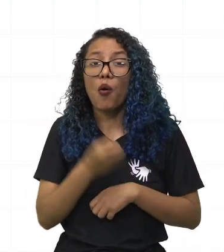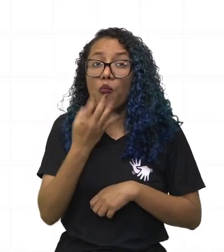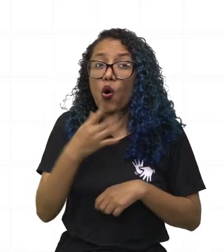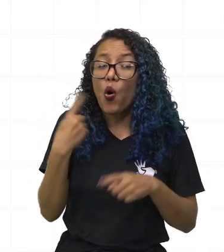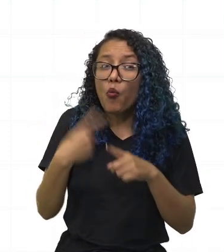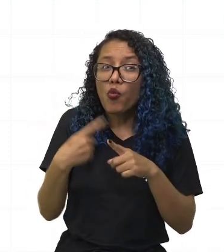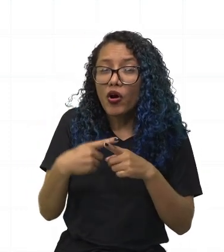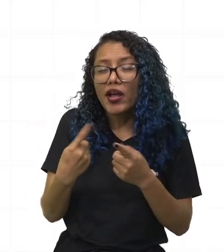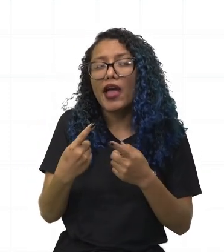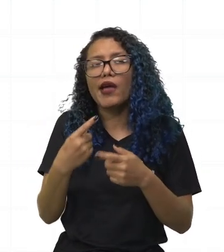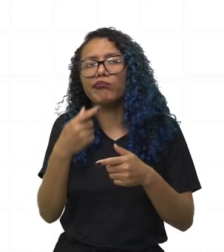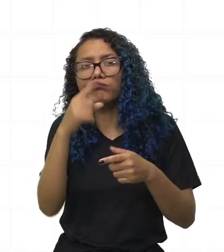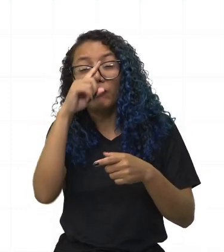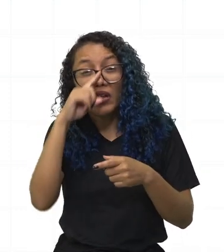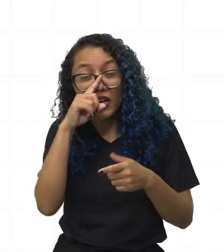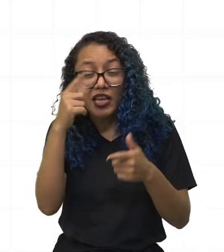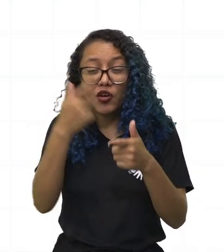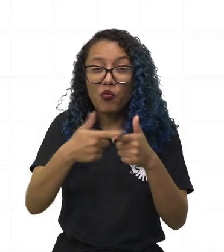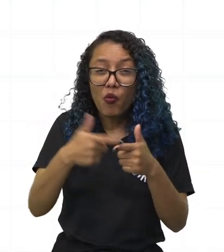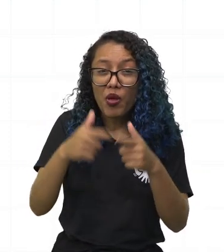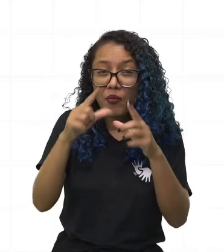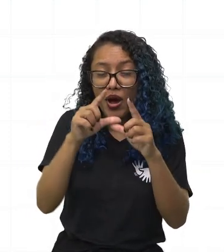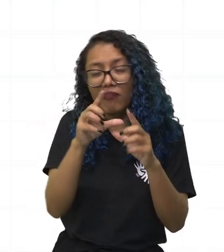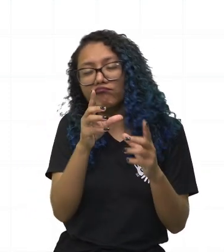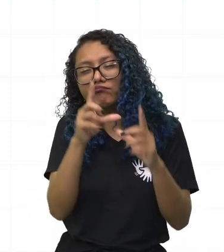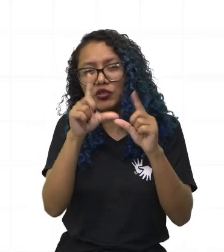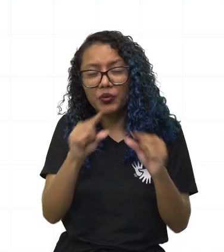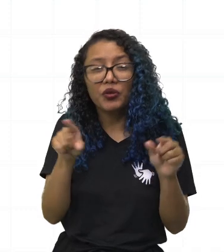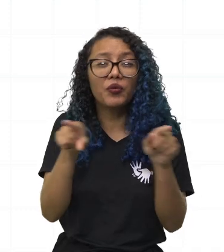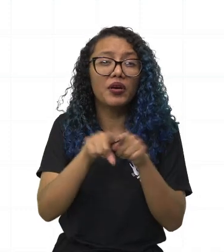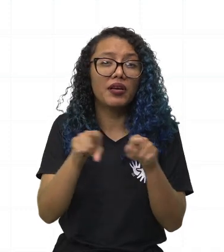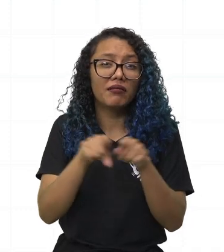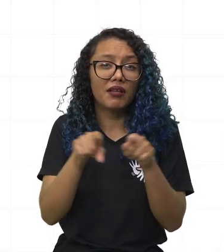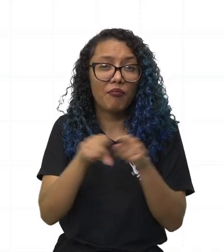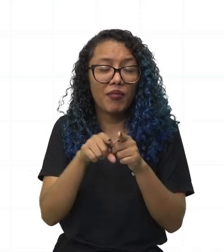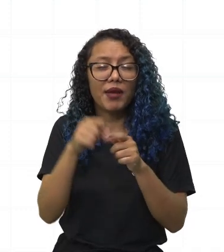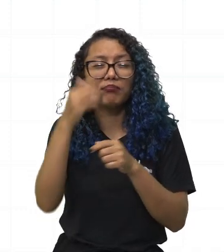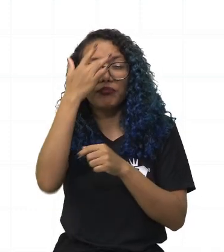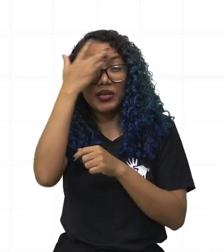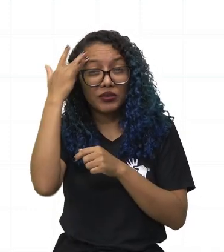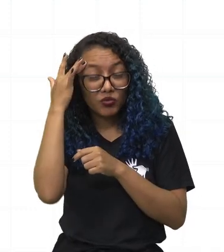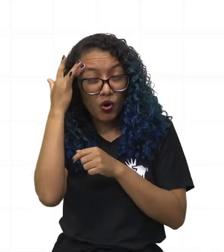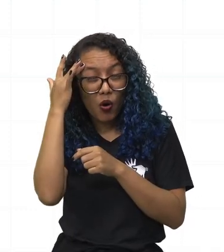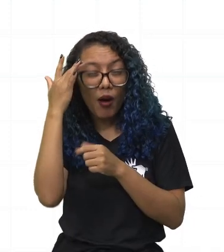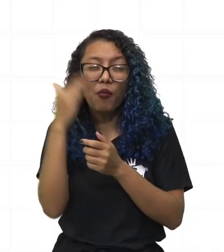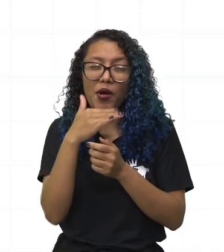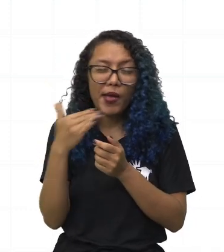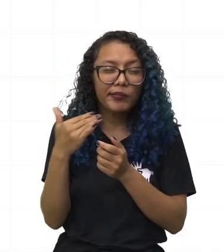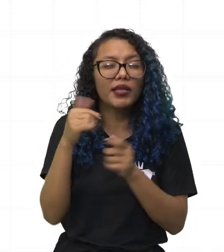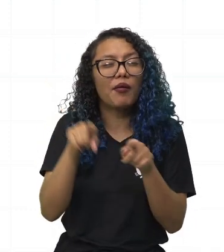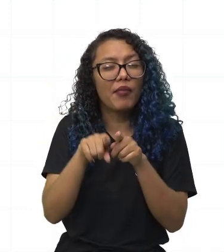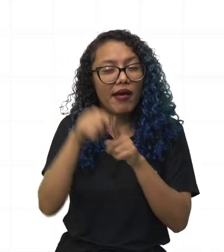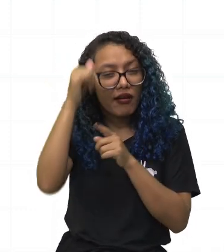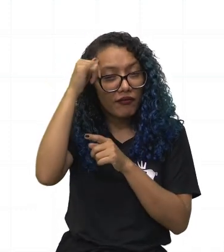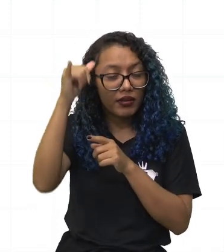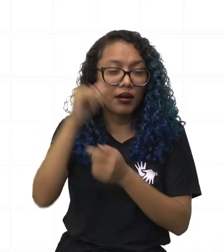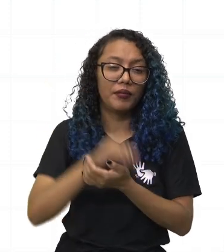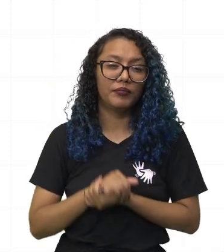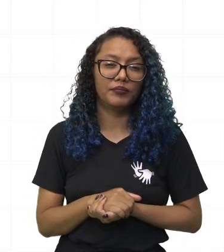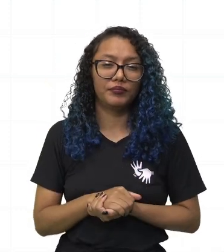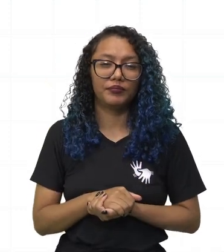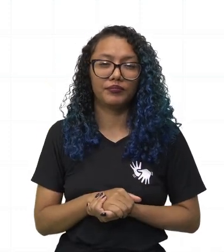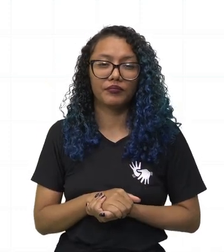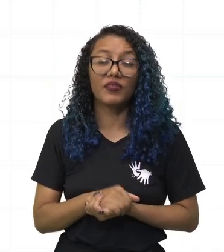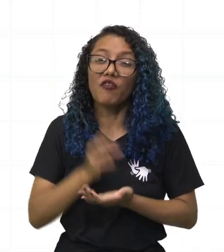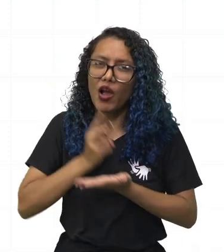diminuindo riscos, salvando vidas e minimizando impactos. Vamos continuar atuando aqui